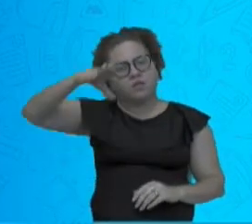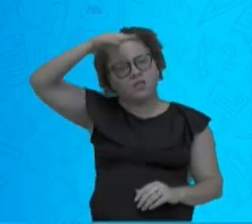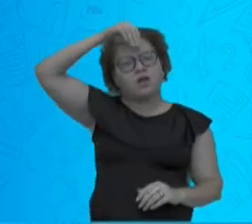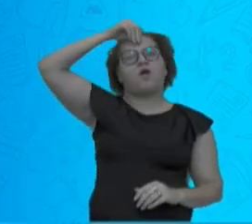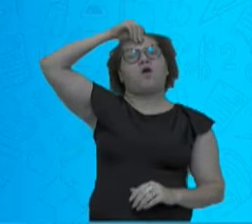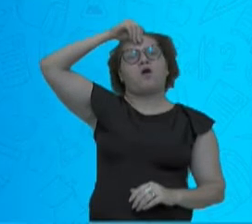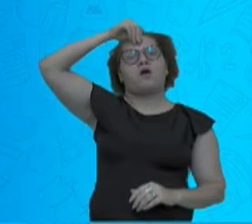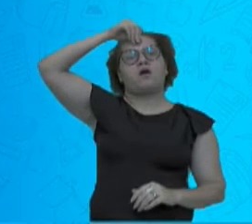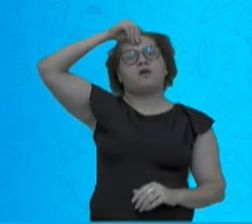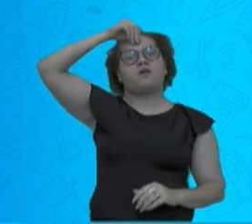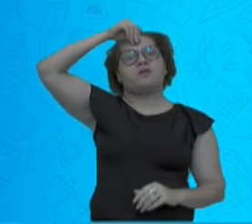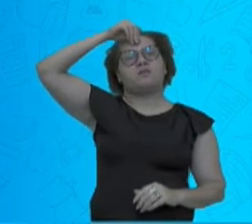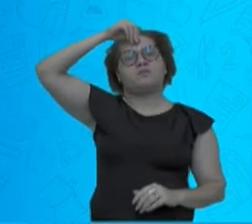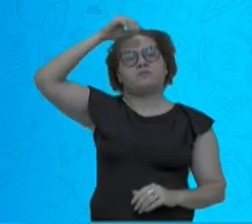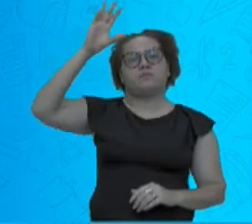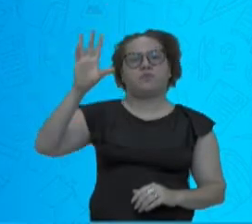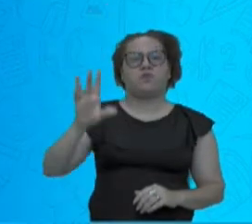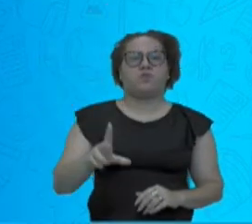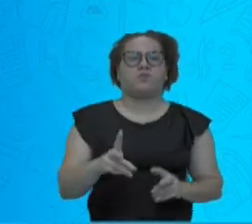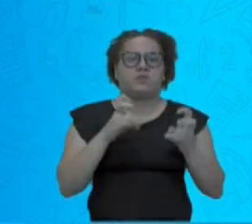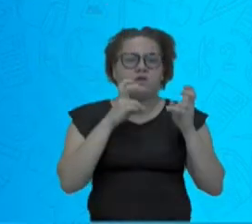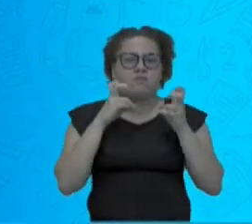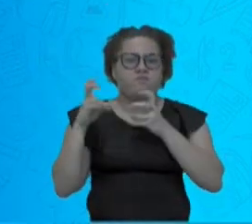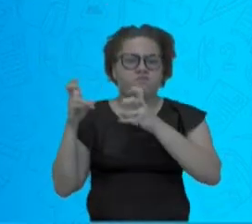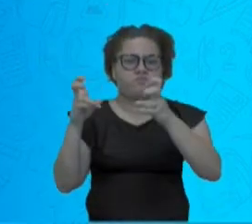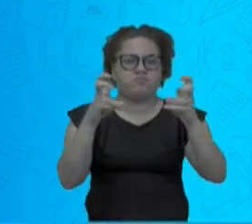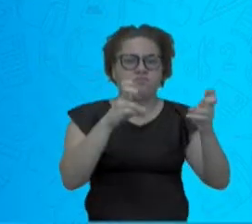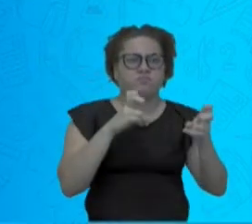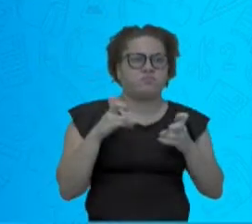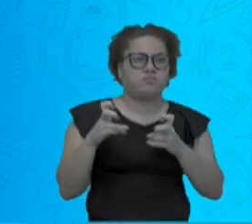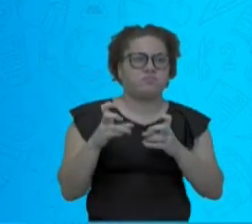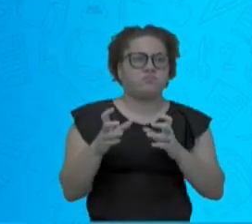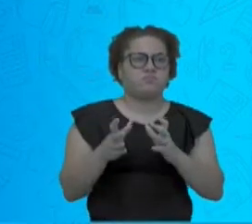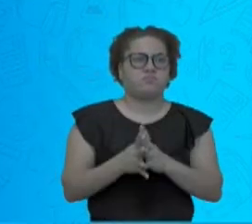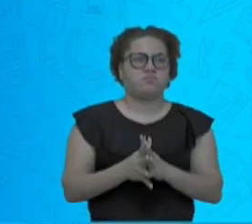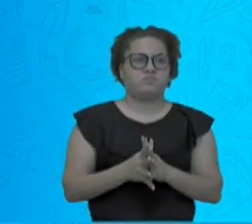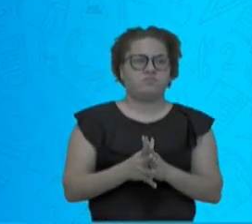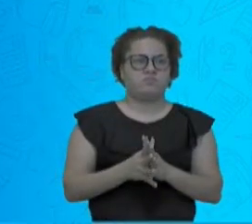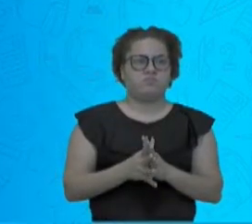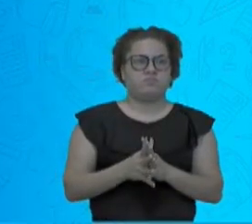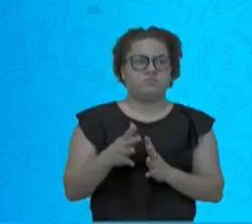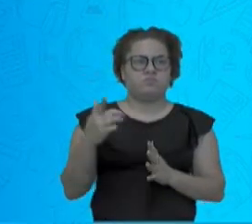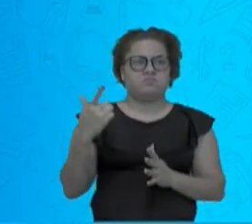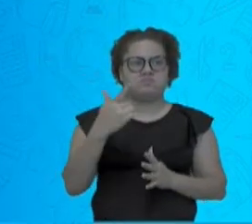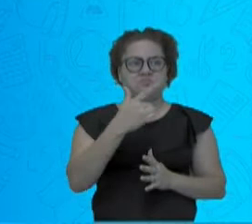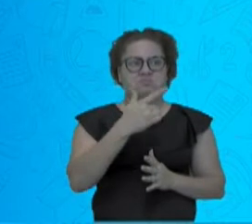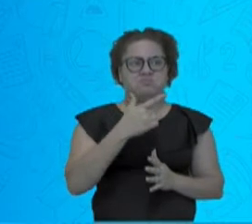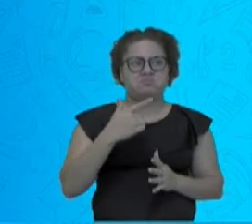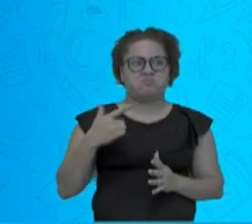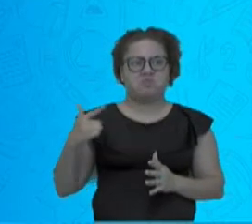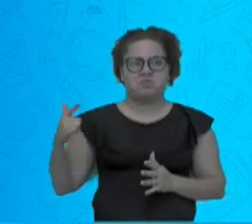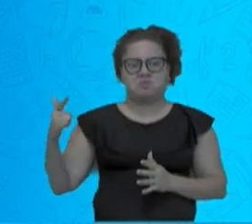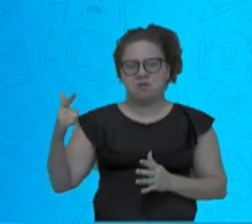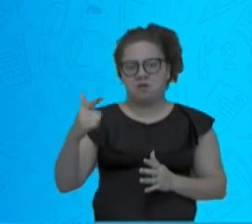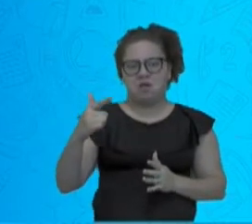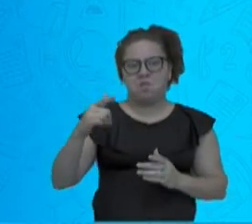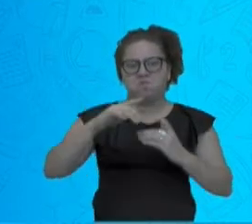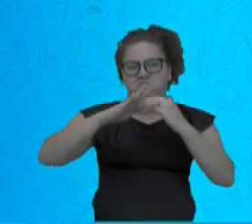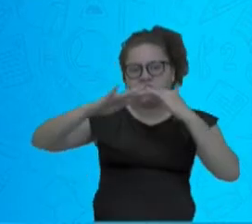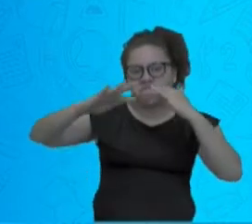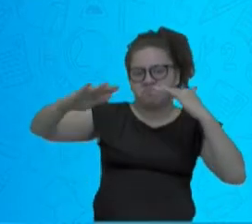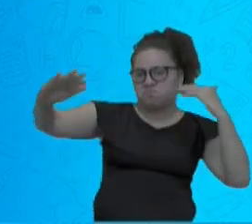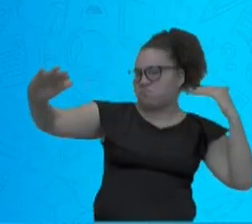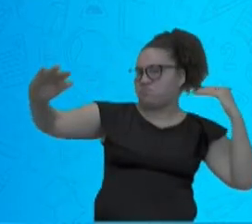palavrinha principalmente, mas no final você vai ver que não temos a maior parte do nosso